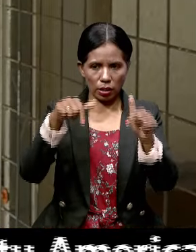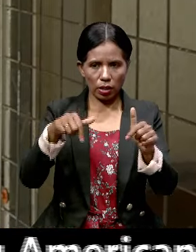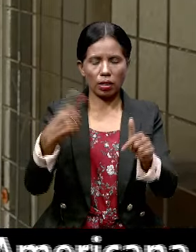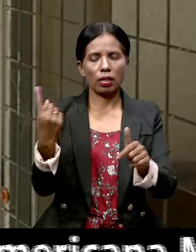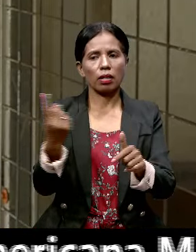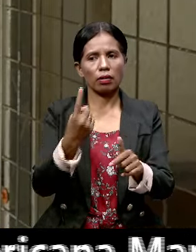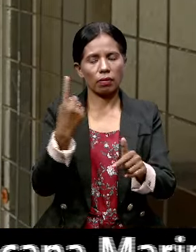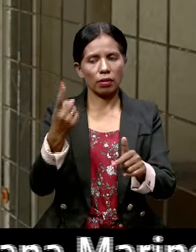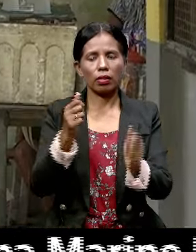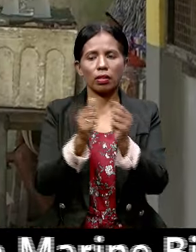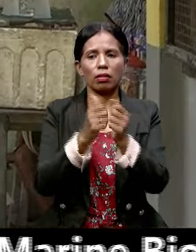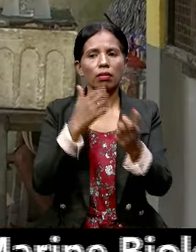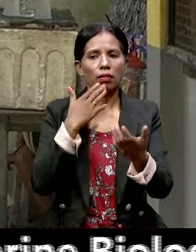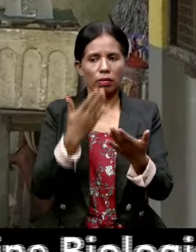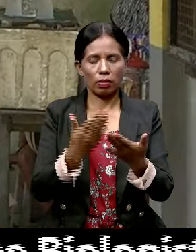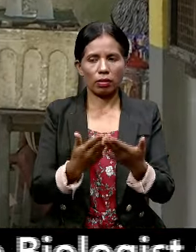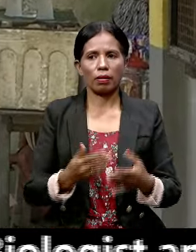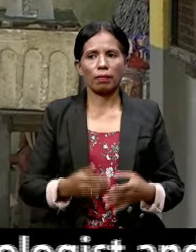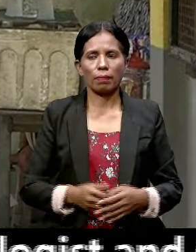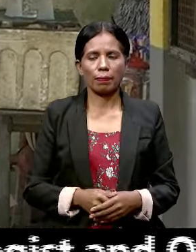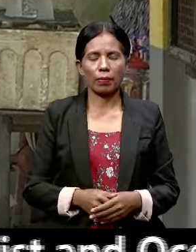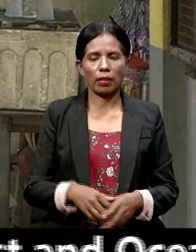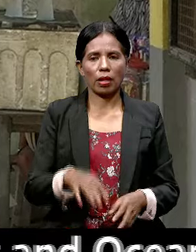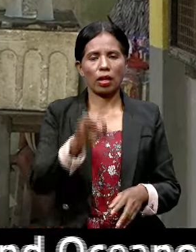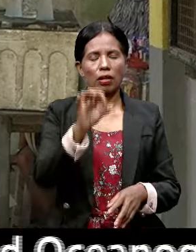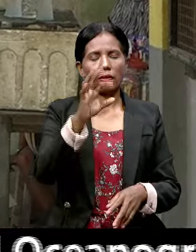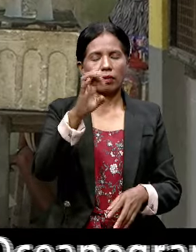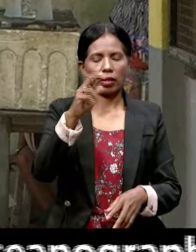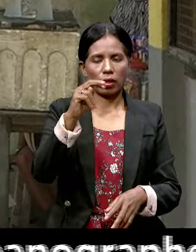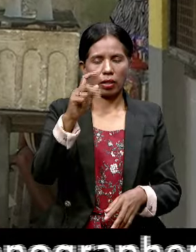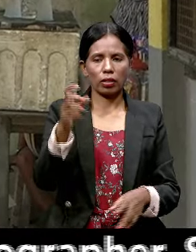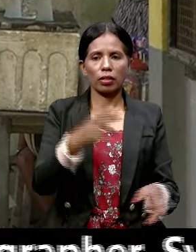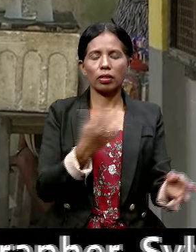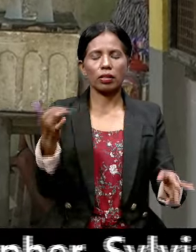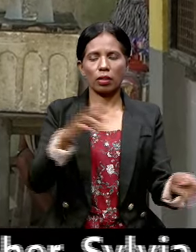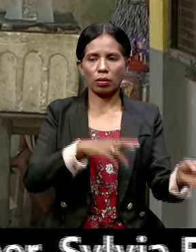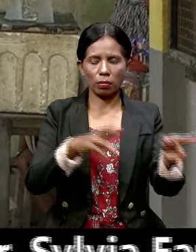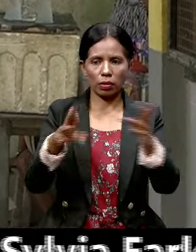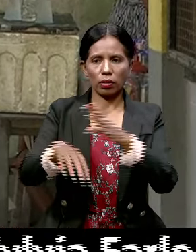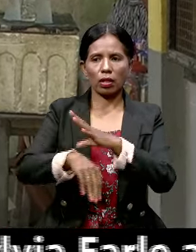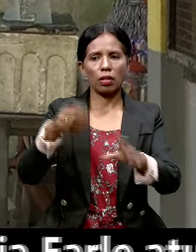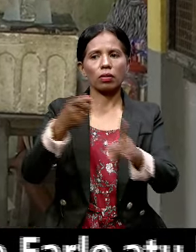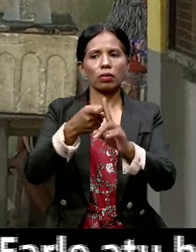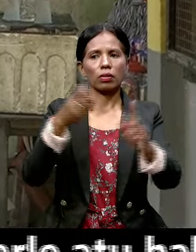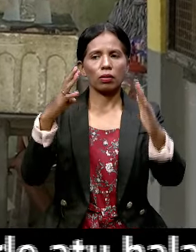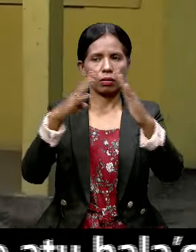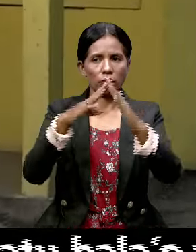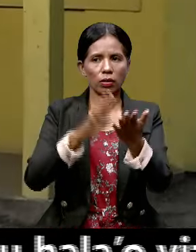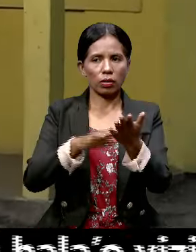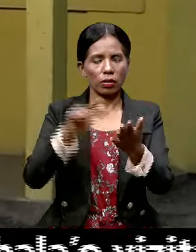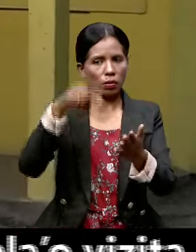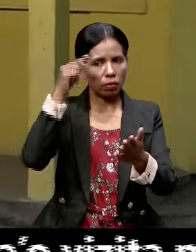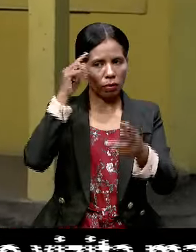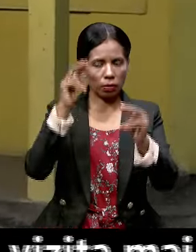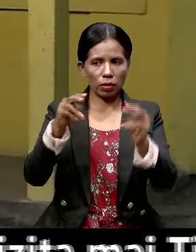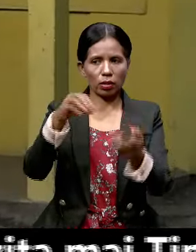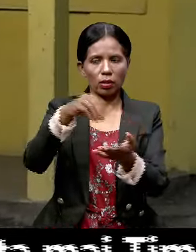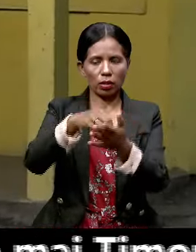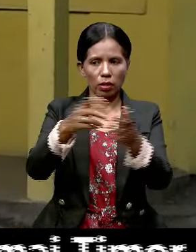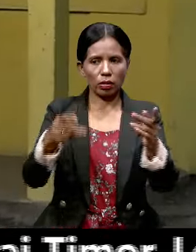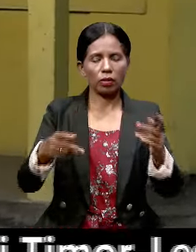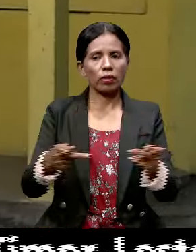fatin hadia. Fernando de Araújo hatete sira pronto saiu si arredores escola, mai be governo precisa criar